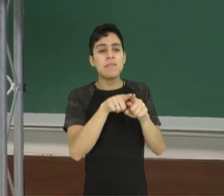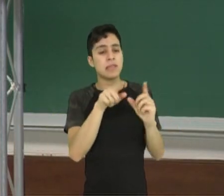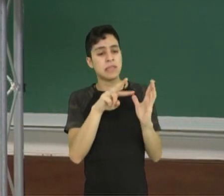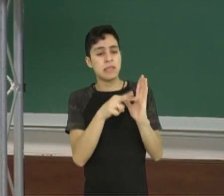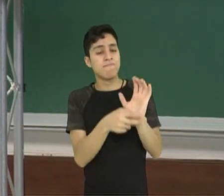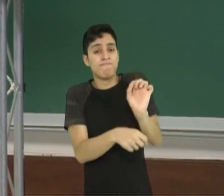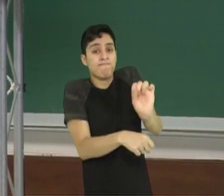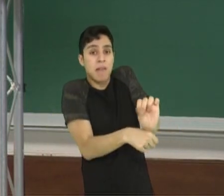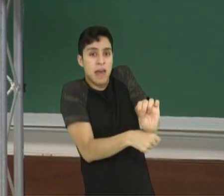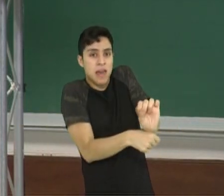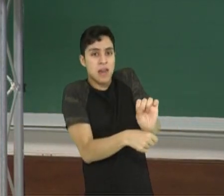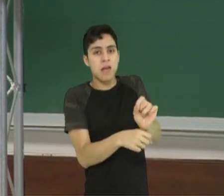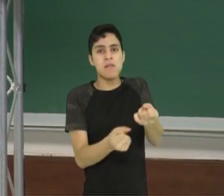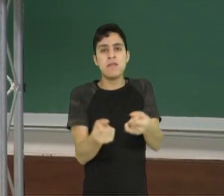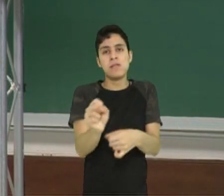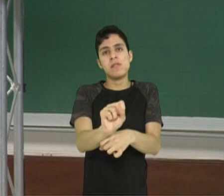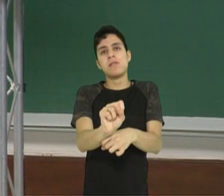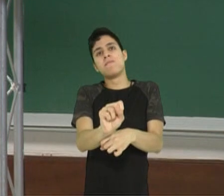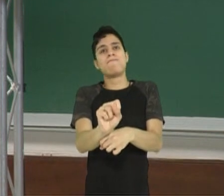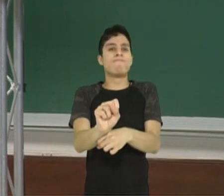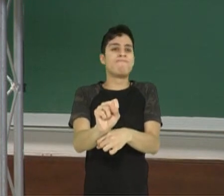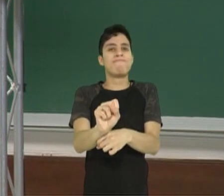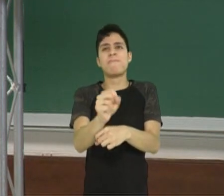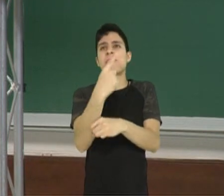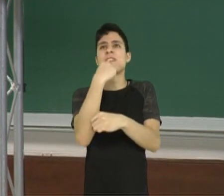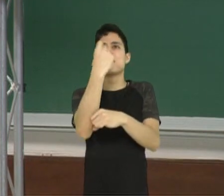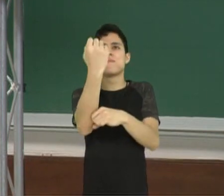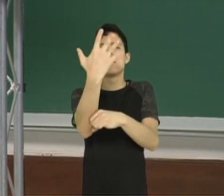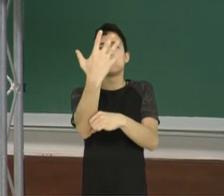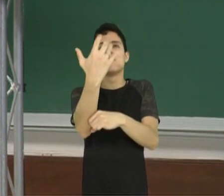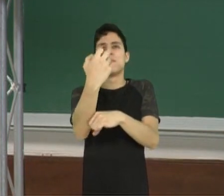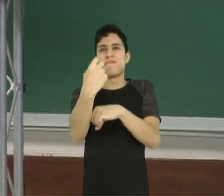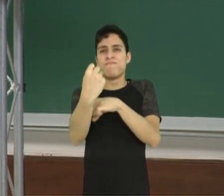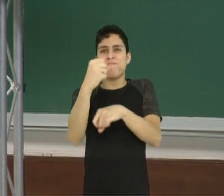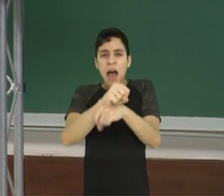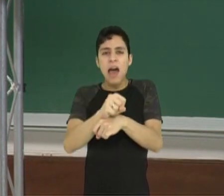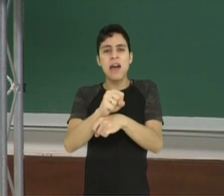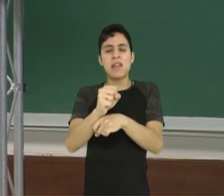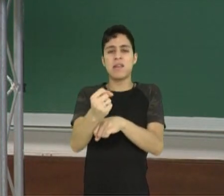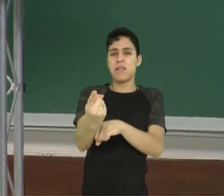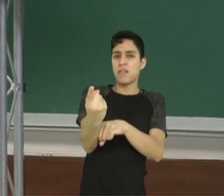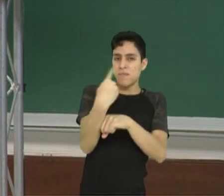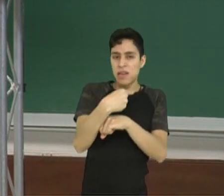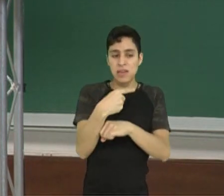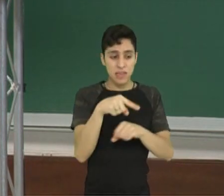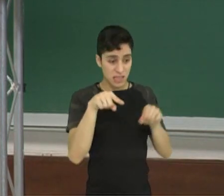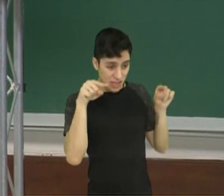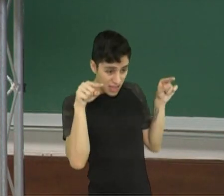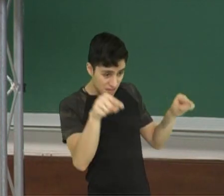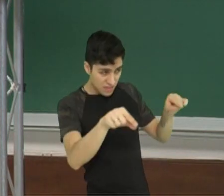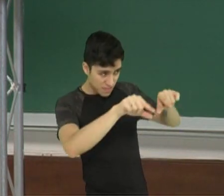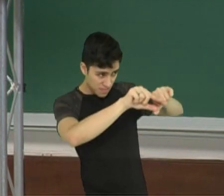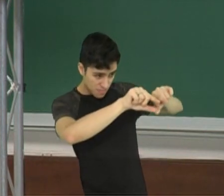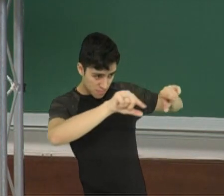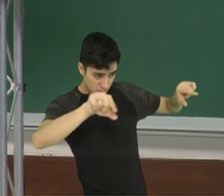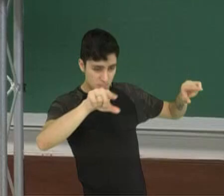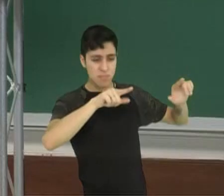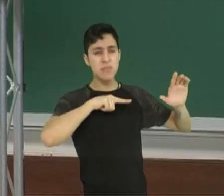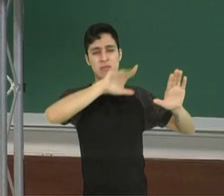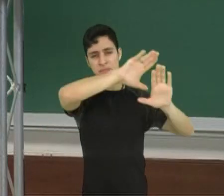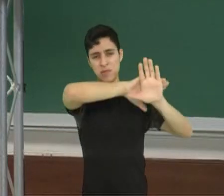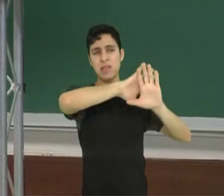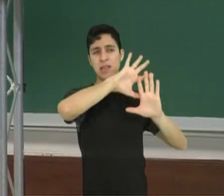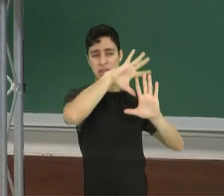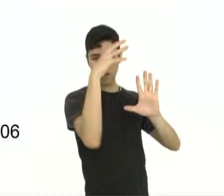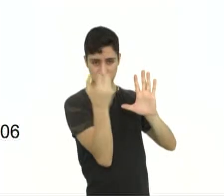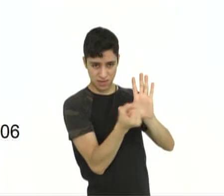no trânsito, fazer o trânsito parar, né, o vermelho traz também o pare. Então ele trouxe toda essa simbologia também.